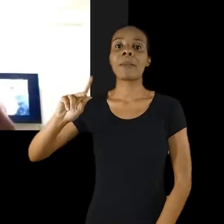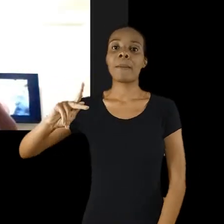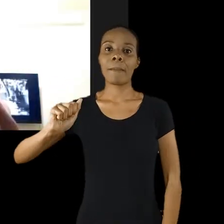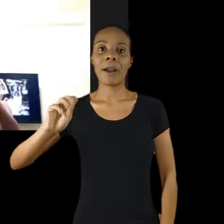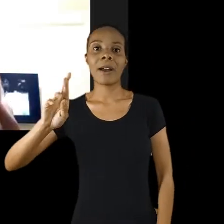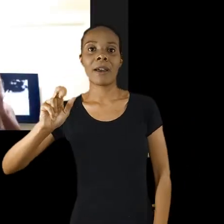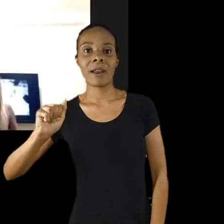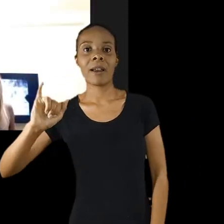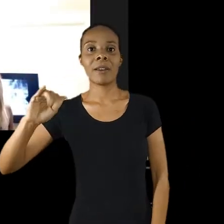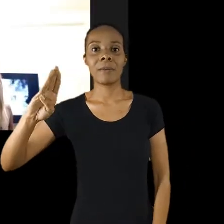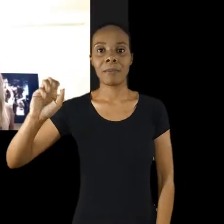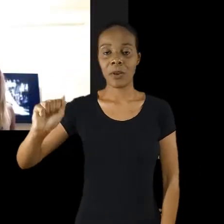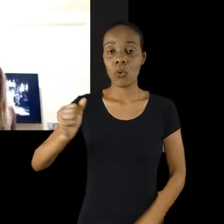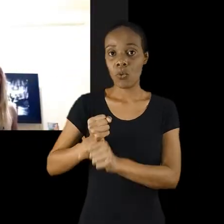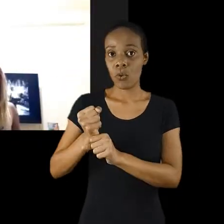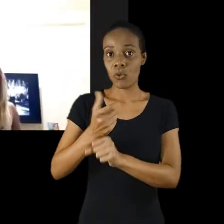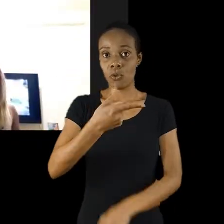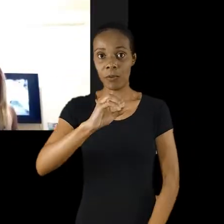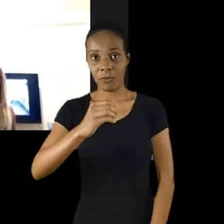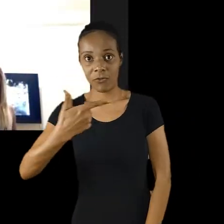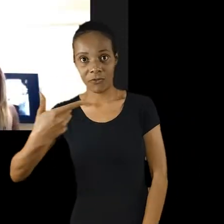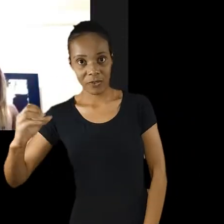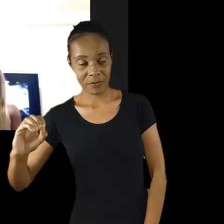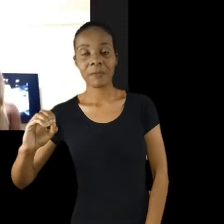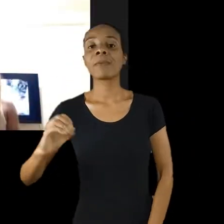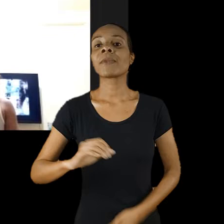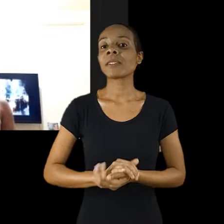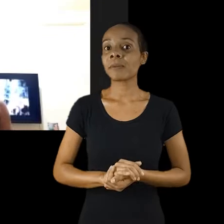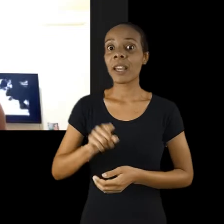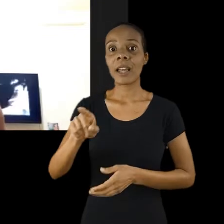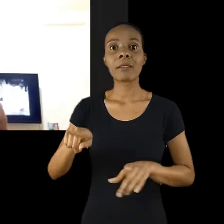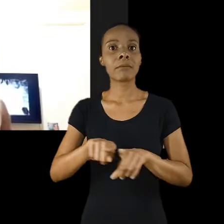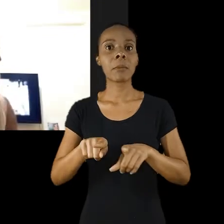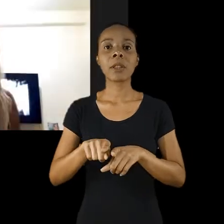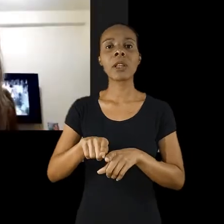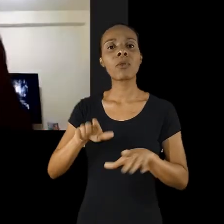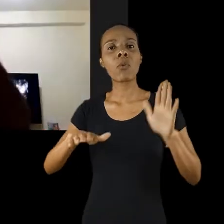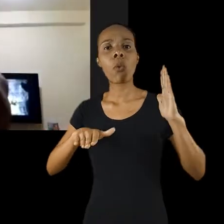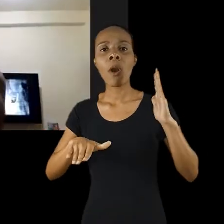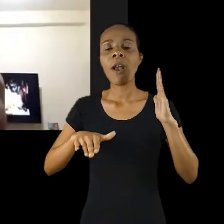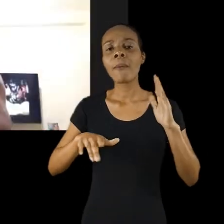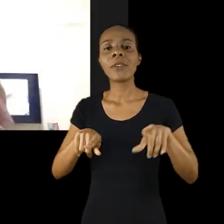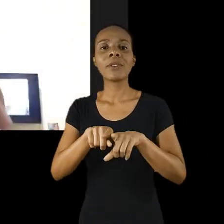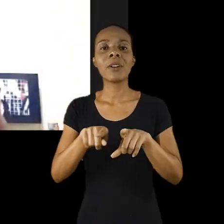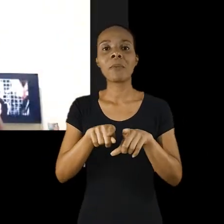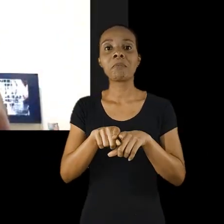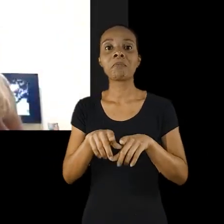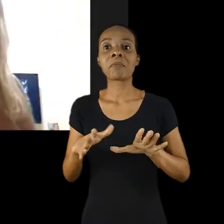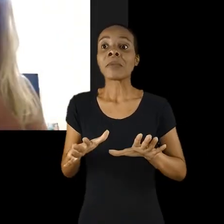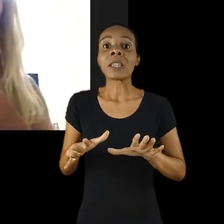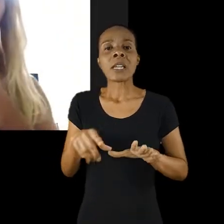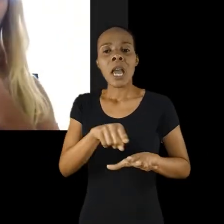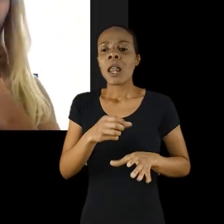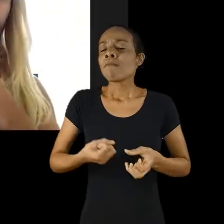embala todes com seu rap, funk, etnopop e é reconhecida por sua voz marcante que canta e recita aquilo que